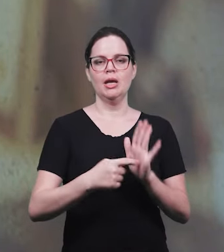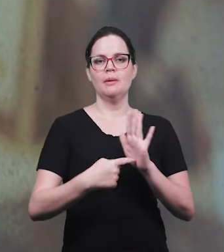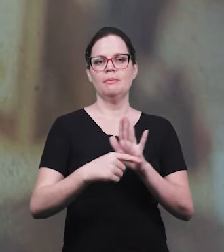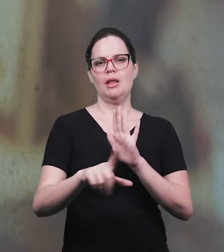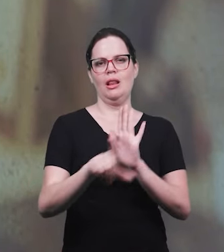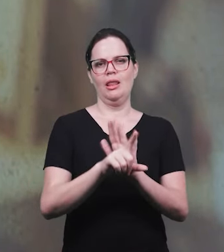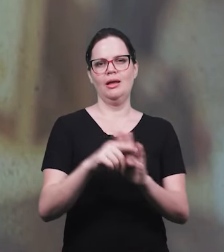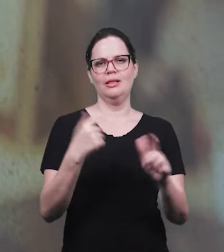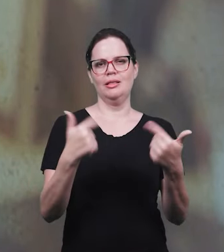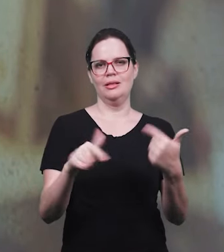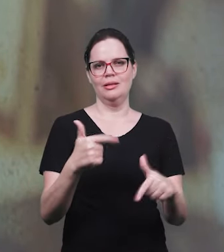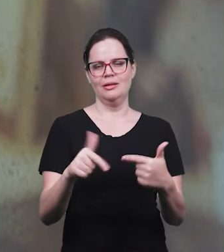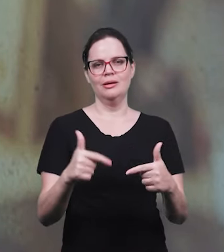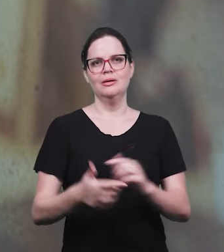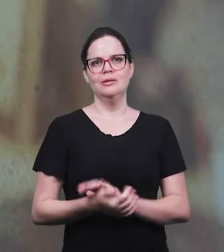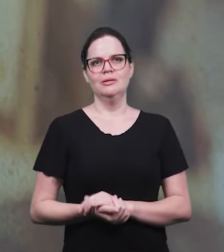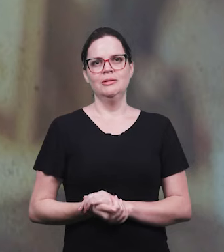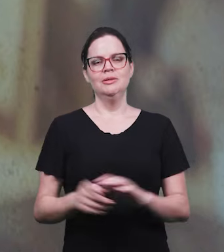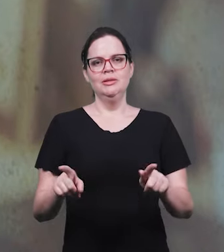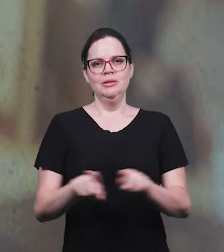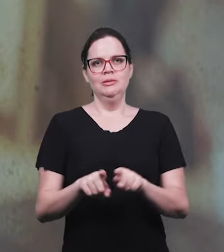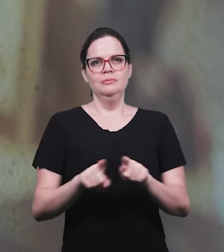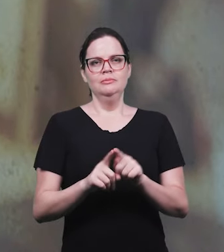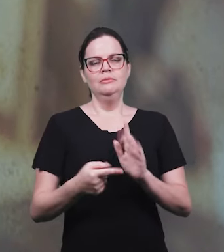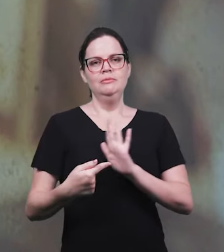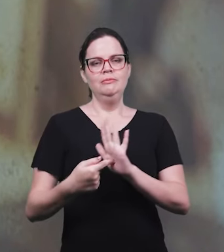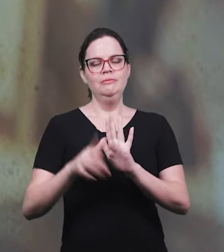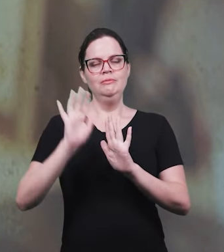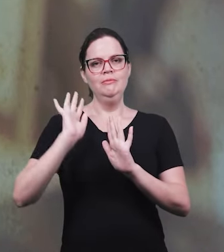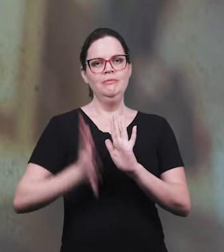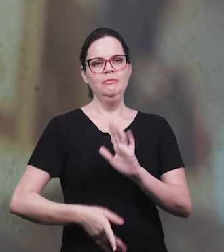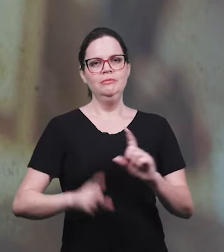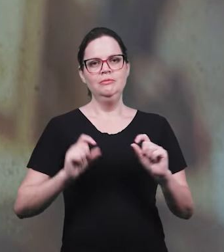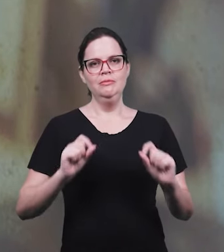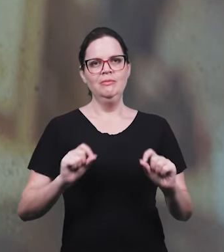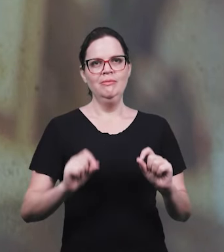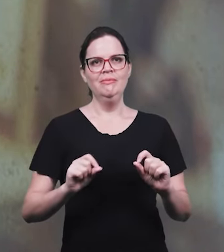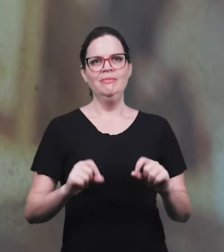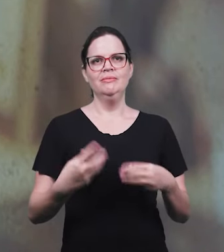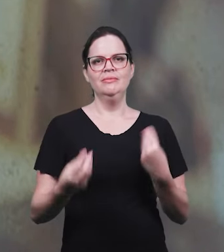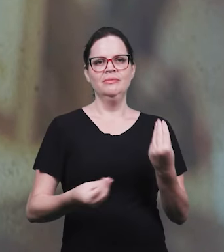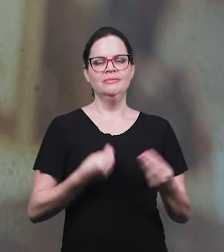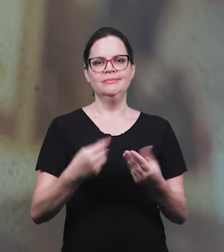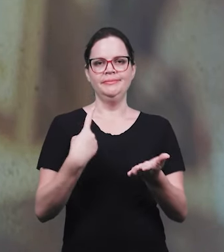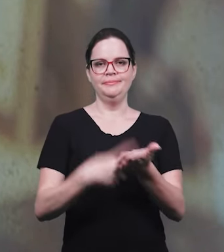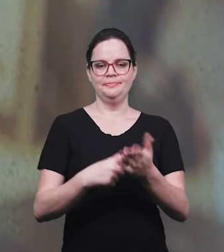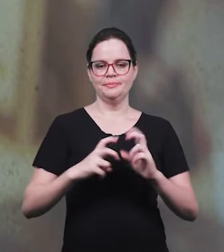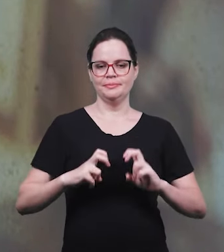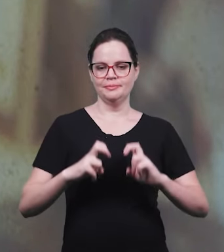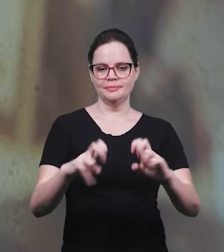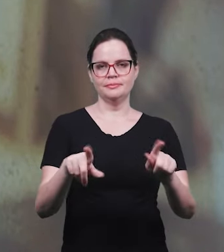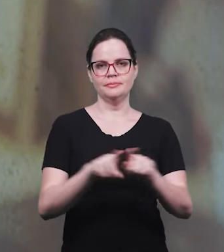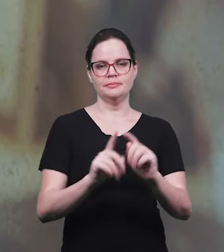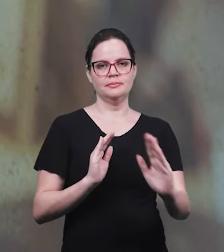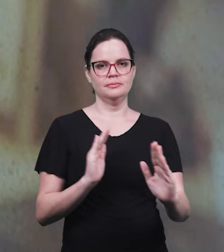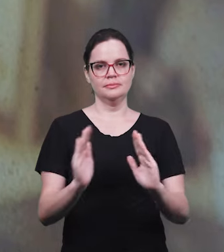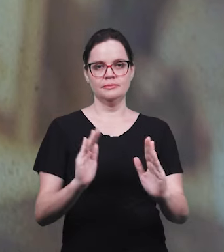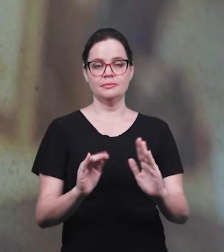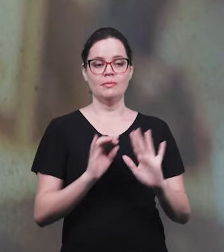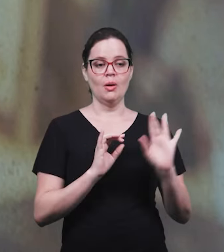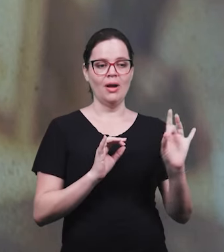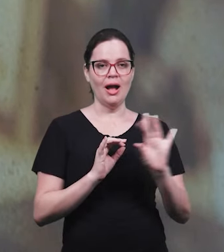trabalho, que também ela já dá esse norte até mesmo de audiência, prazos e tantas outras coisas.